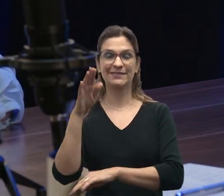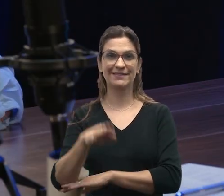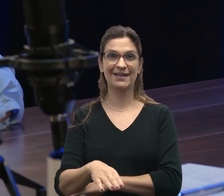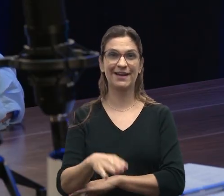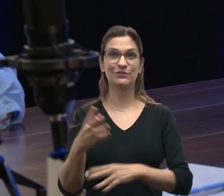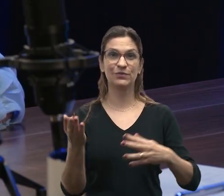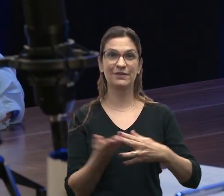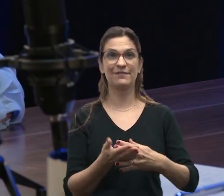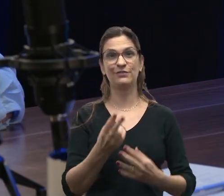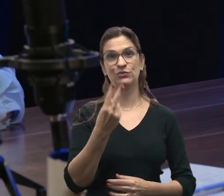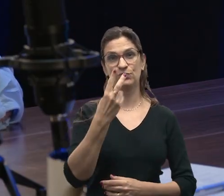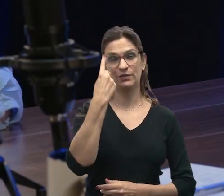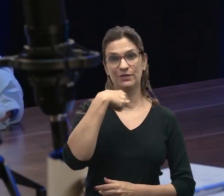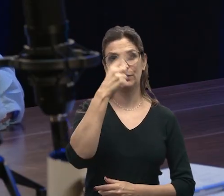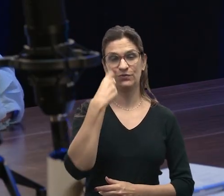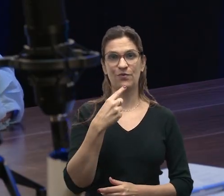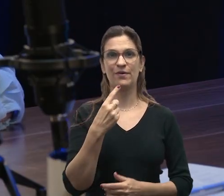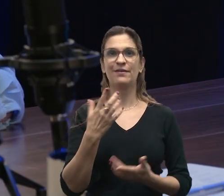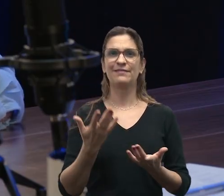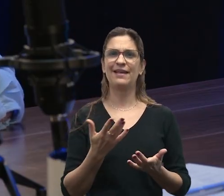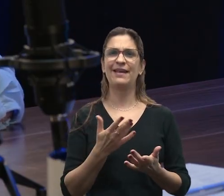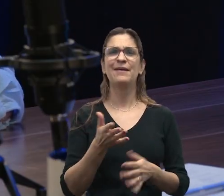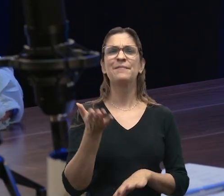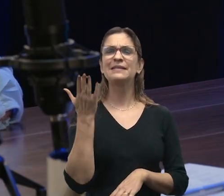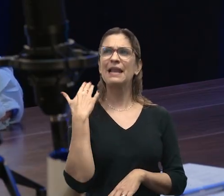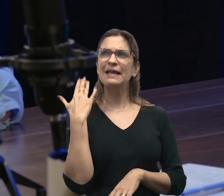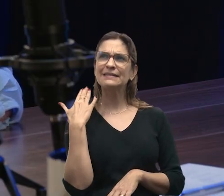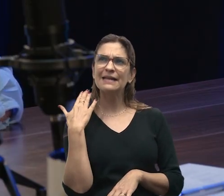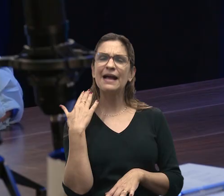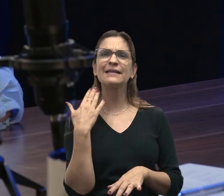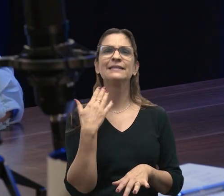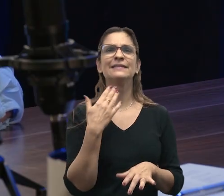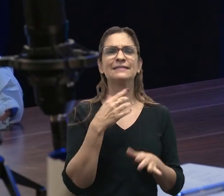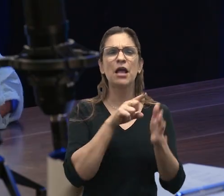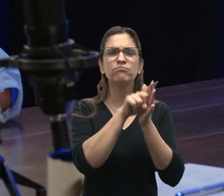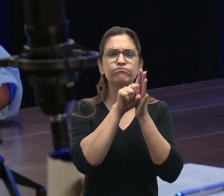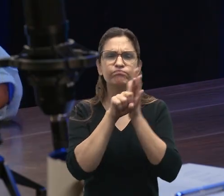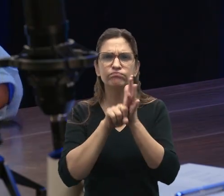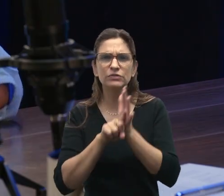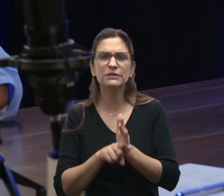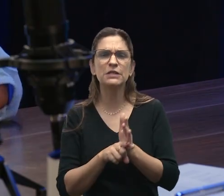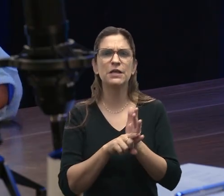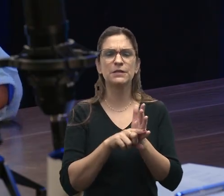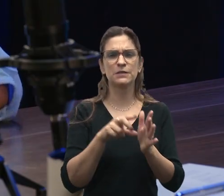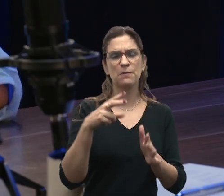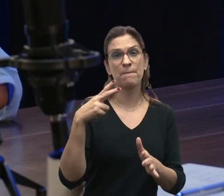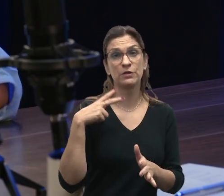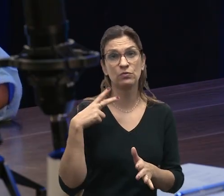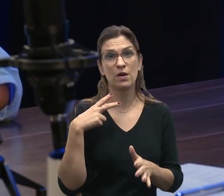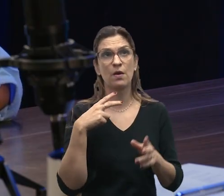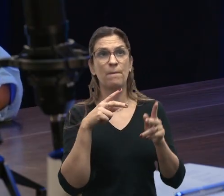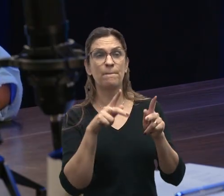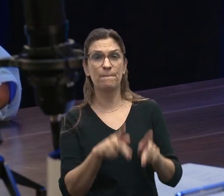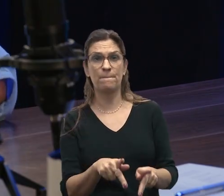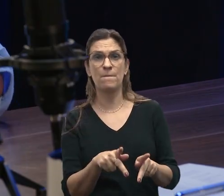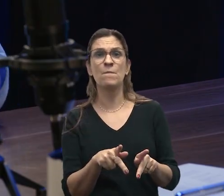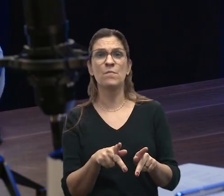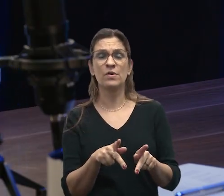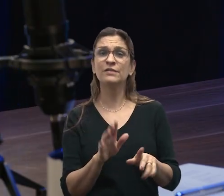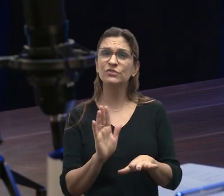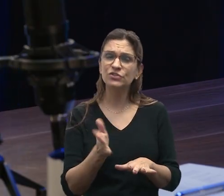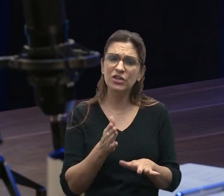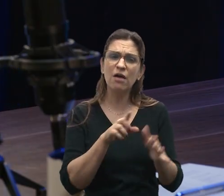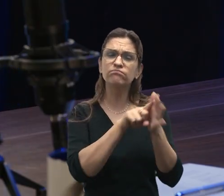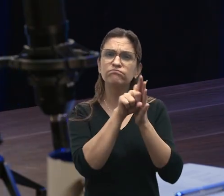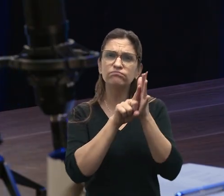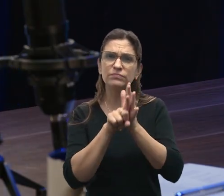foi revista por muitos organismos públicos, inclusive privados, para condensar a jornada